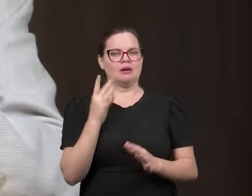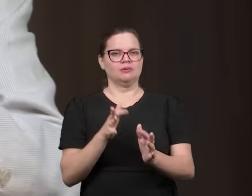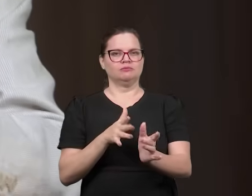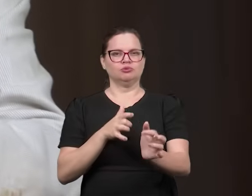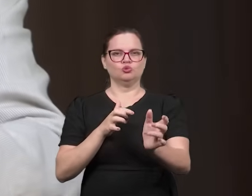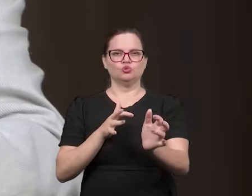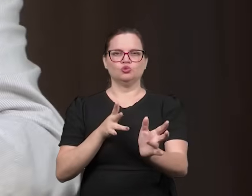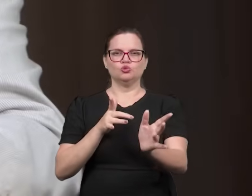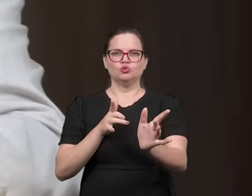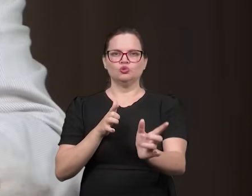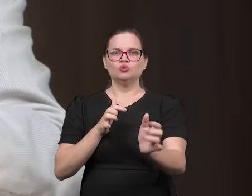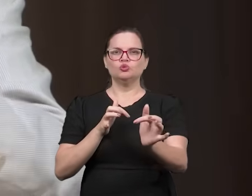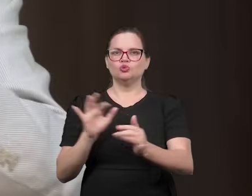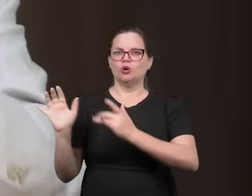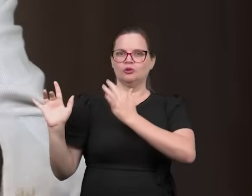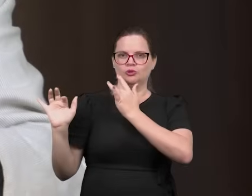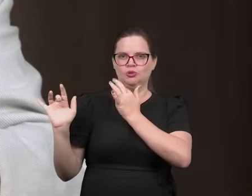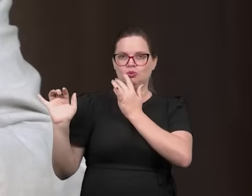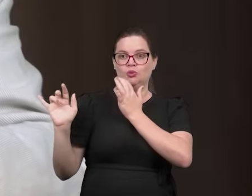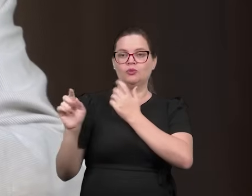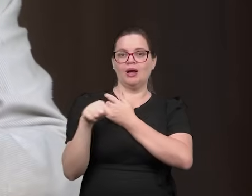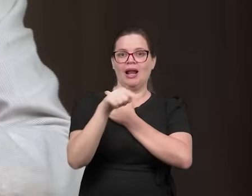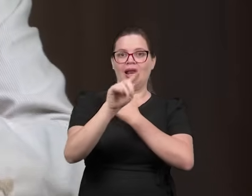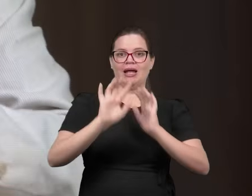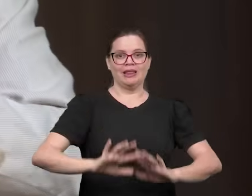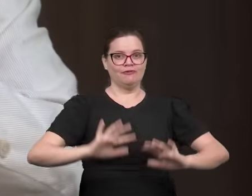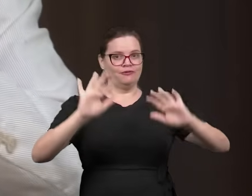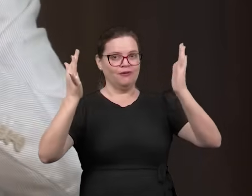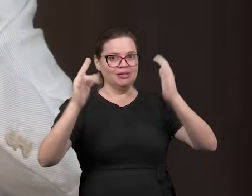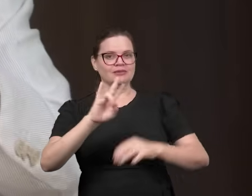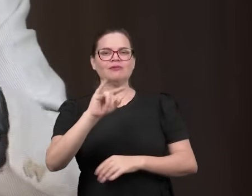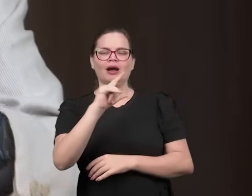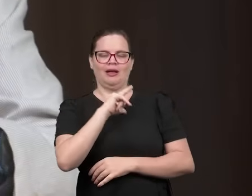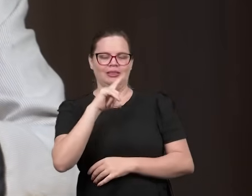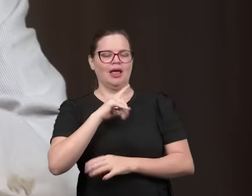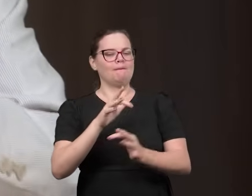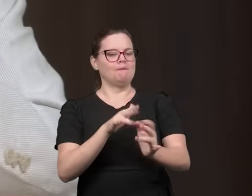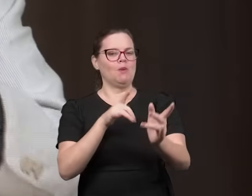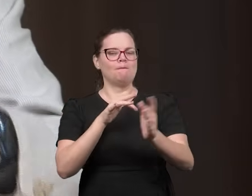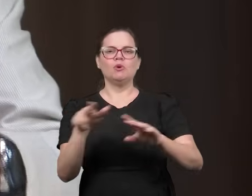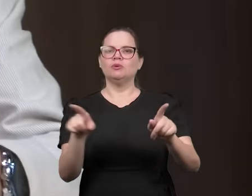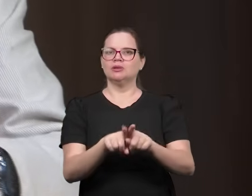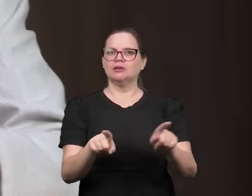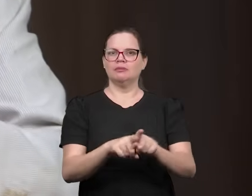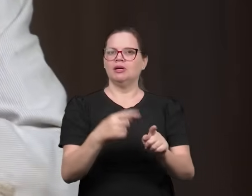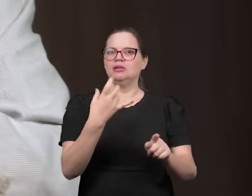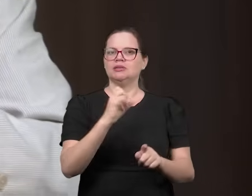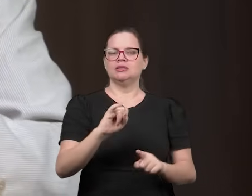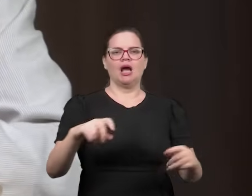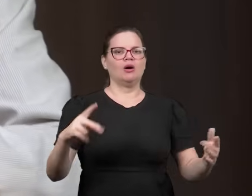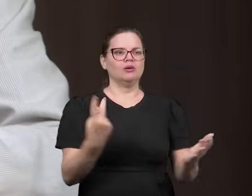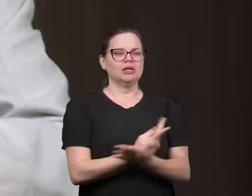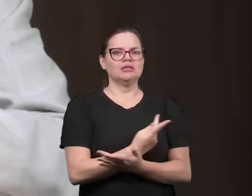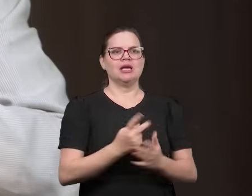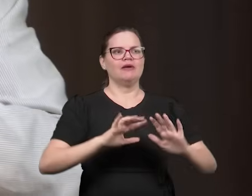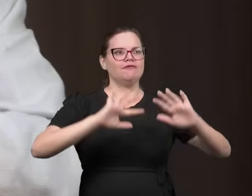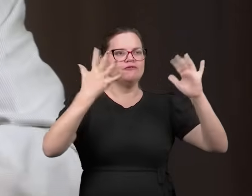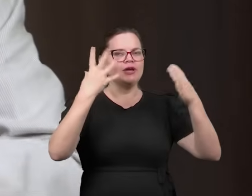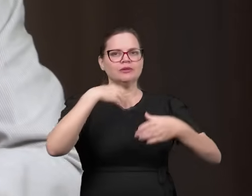essas músicas vão entrar nas festas, nas manifestações das cidades culturais, nas